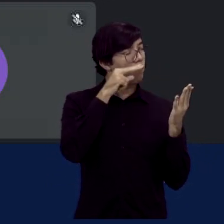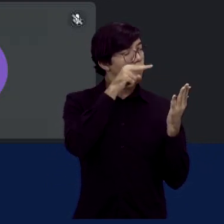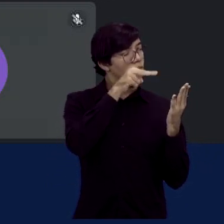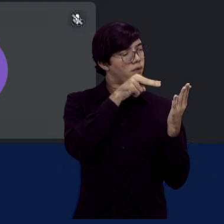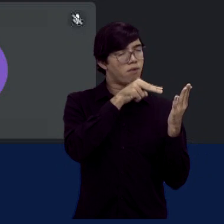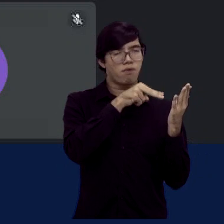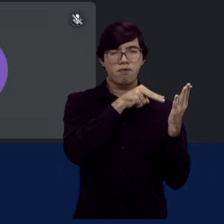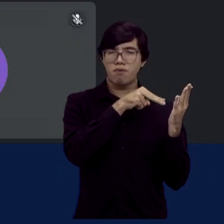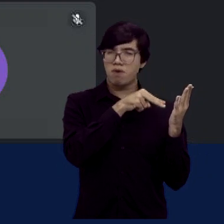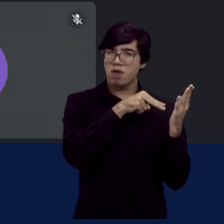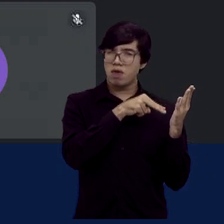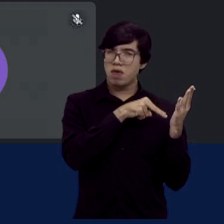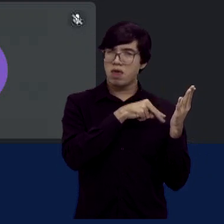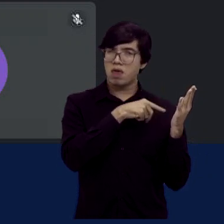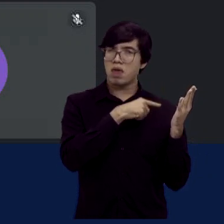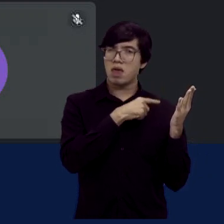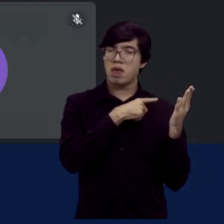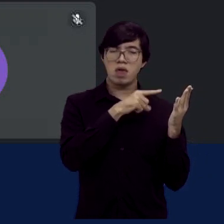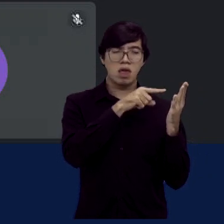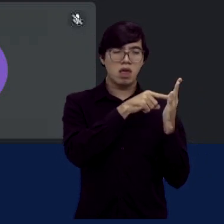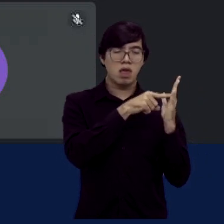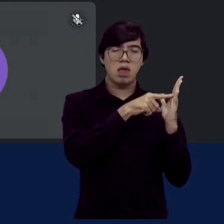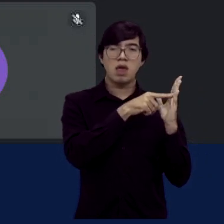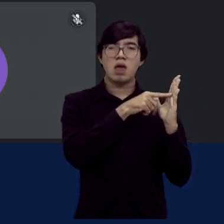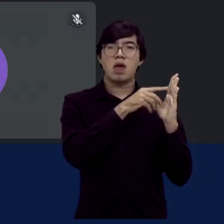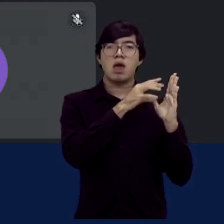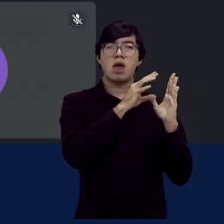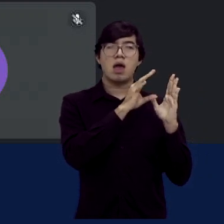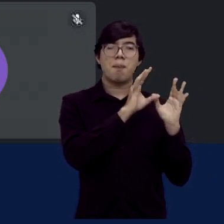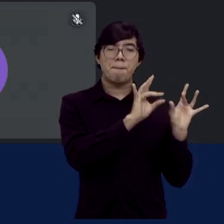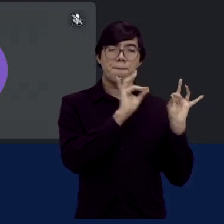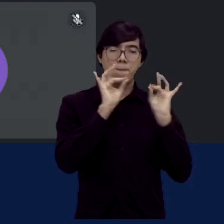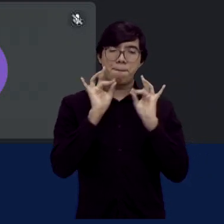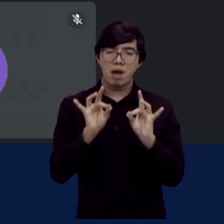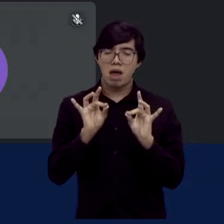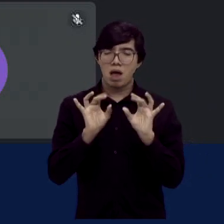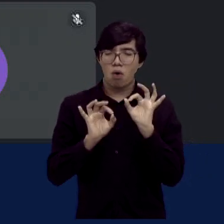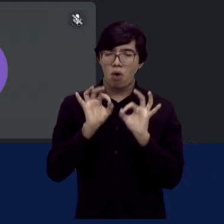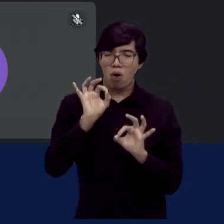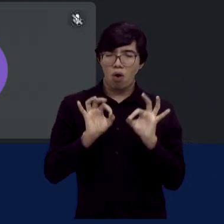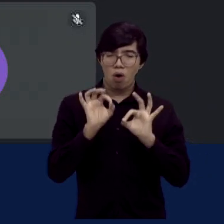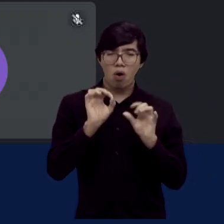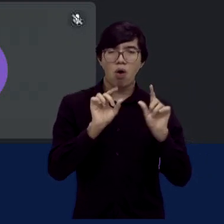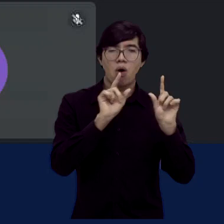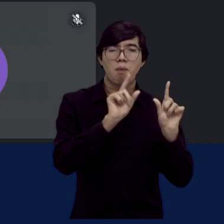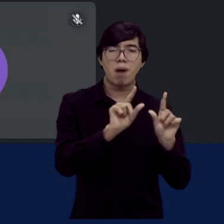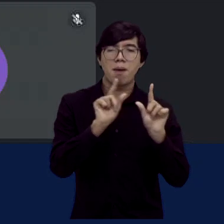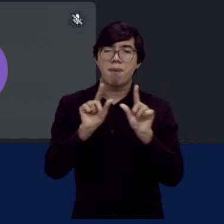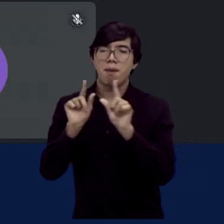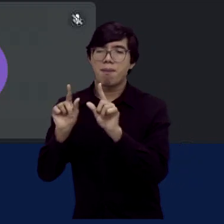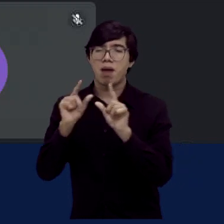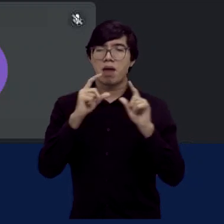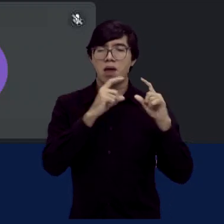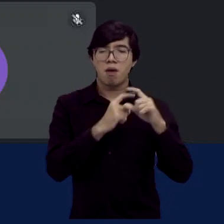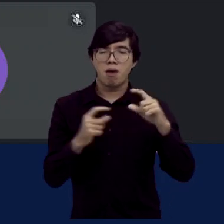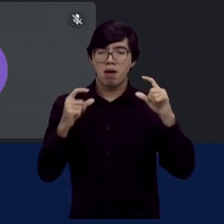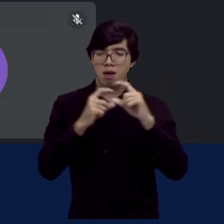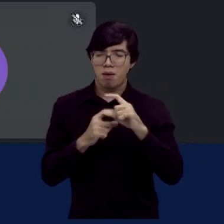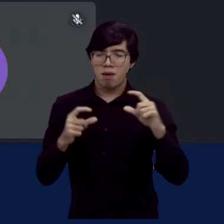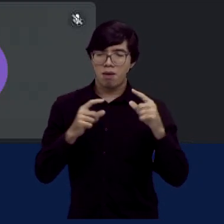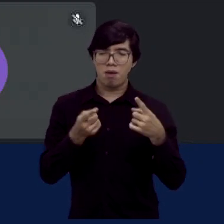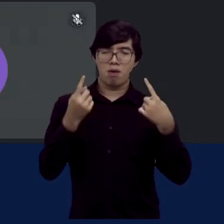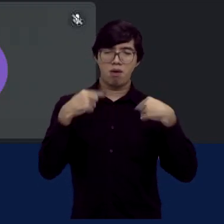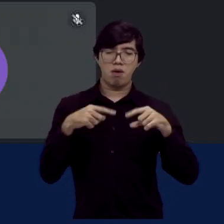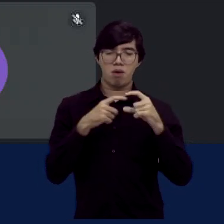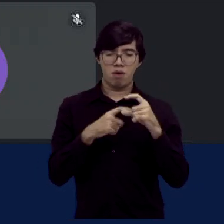lapidar ele e vou quebrando ele em quadros e páginas. Certo? Não raro eu faço o seguinte, escrevo